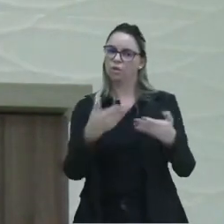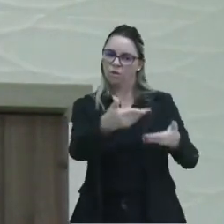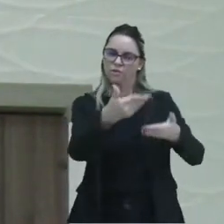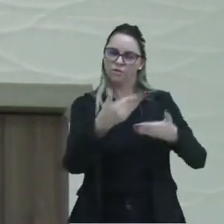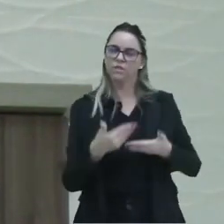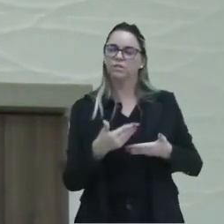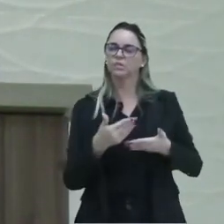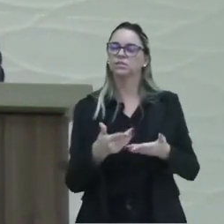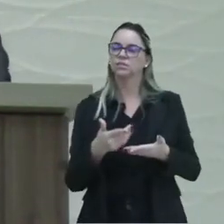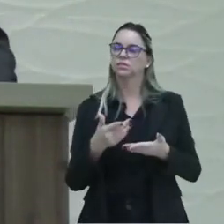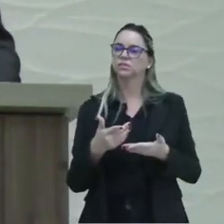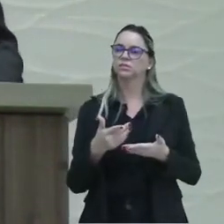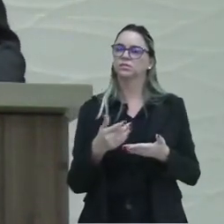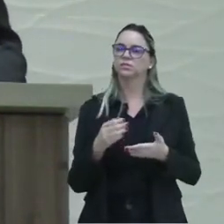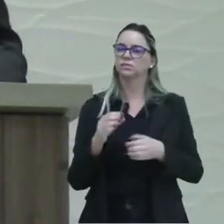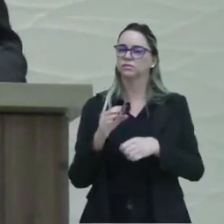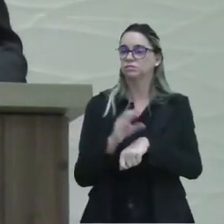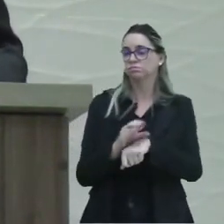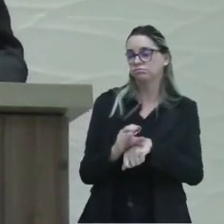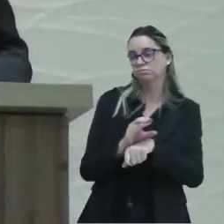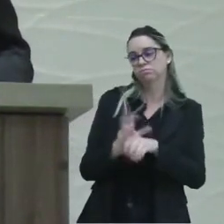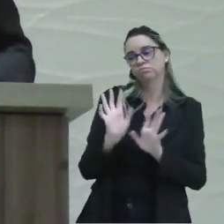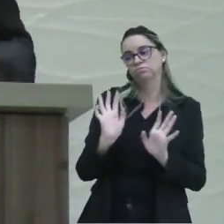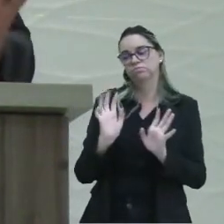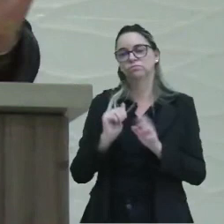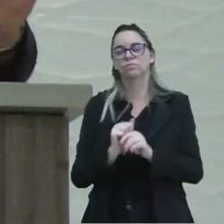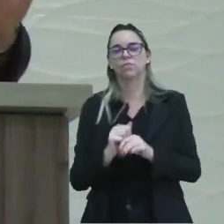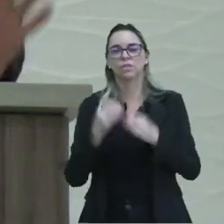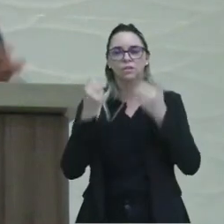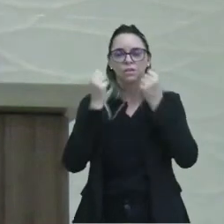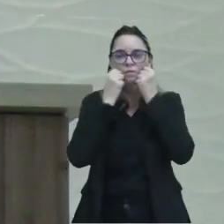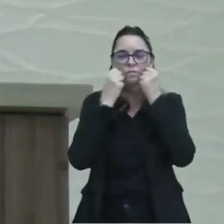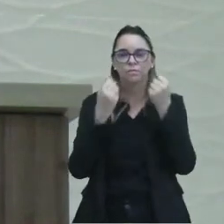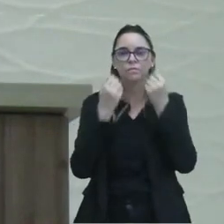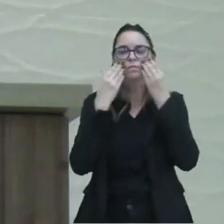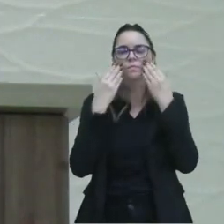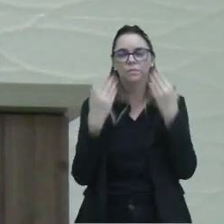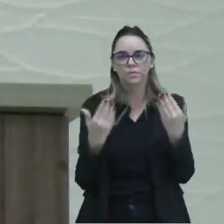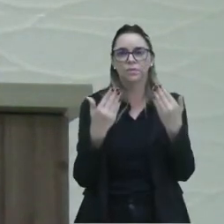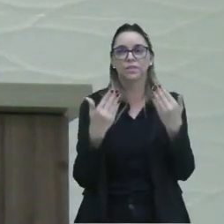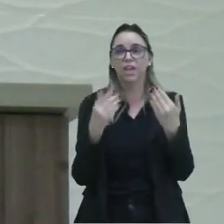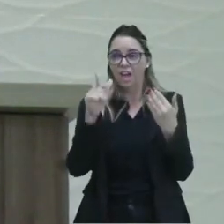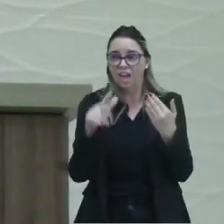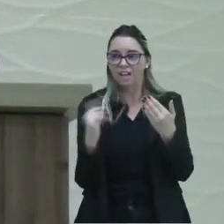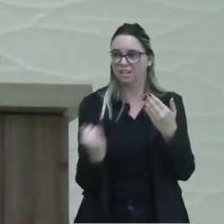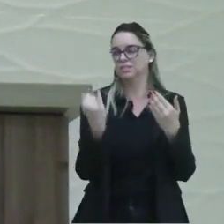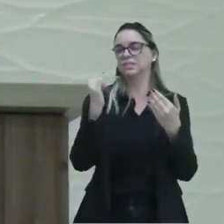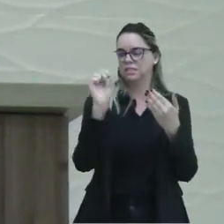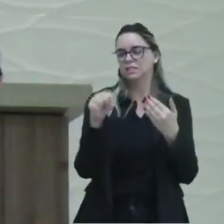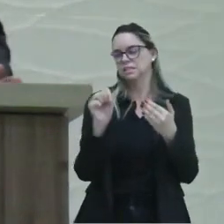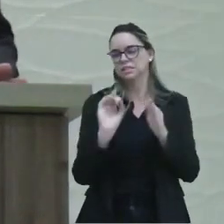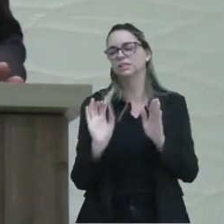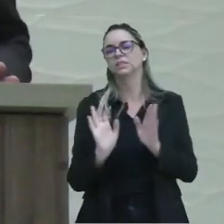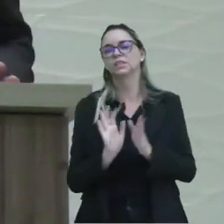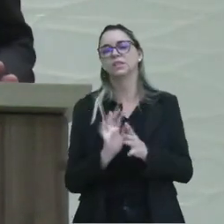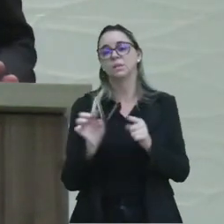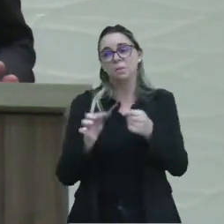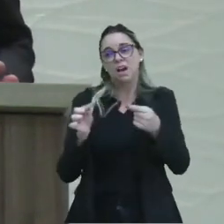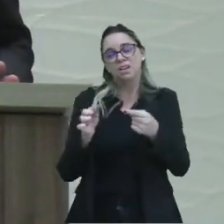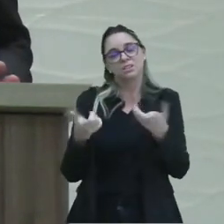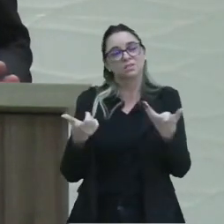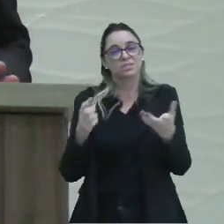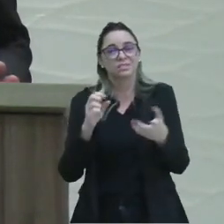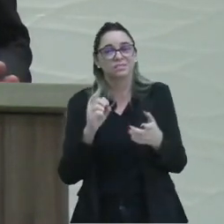órgãos competentes para uma audiência pública, isso é fato. Mas quando se há uma